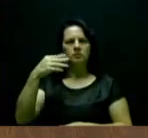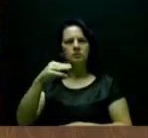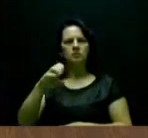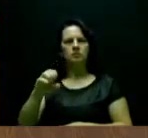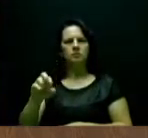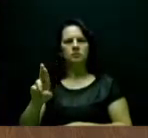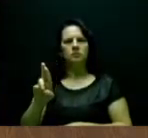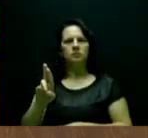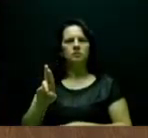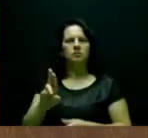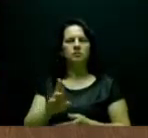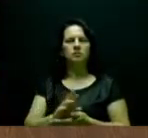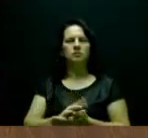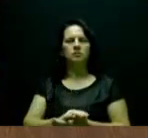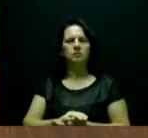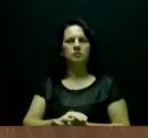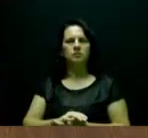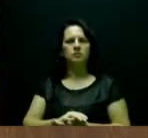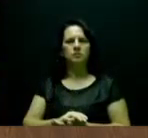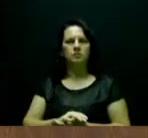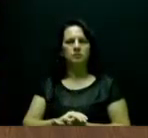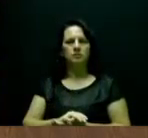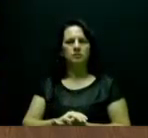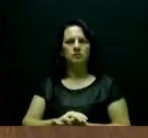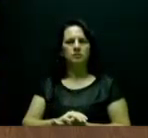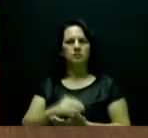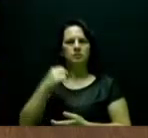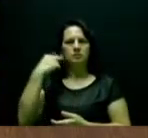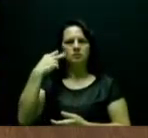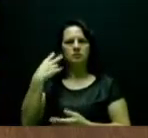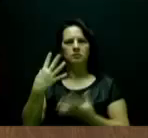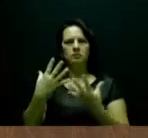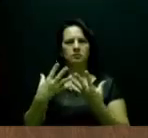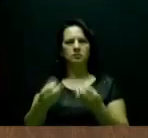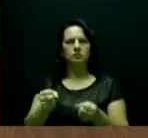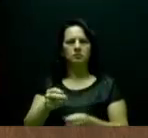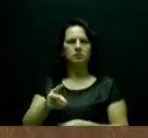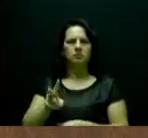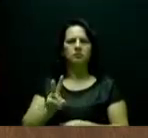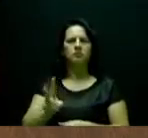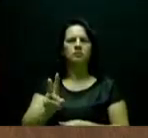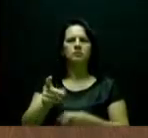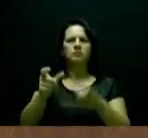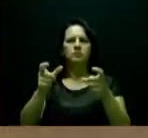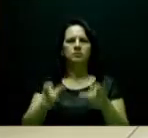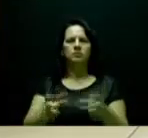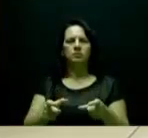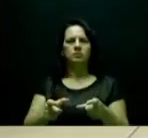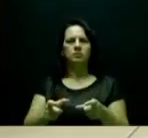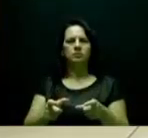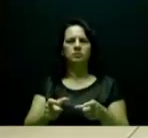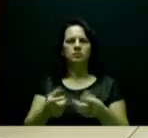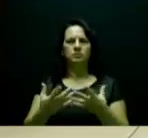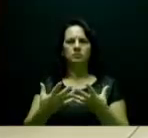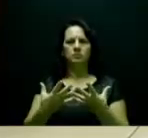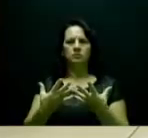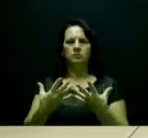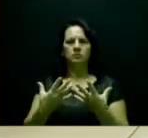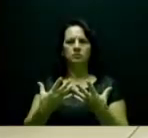ordem do vereador César Silva Nascimento. Os vereadores que forem pela aprovação permaneçam como se